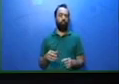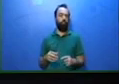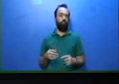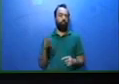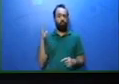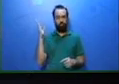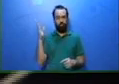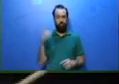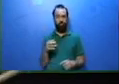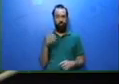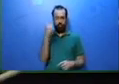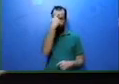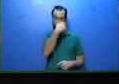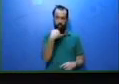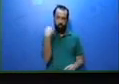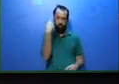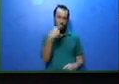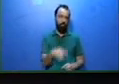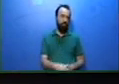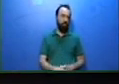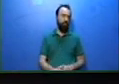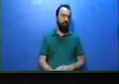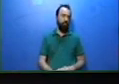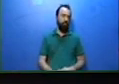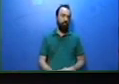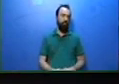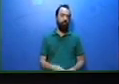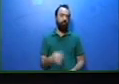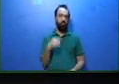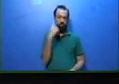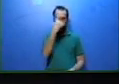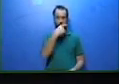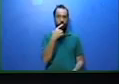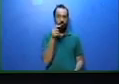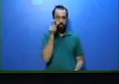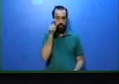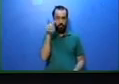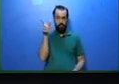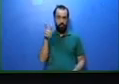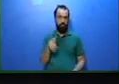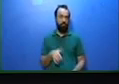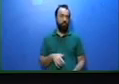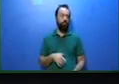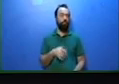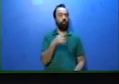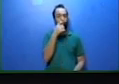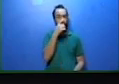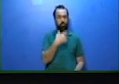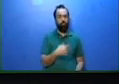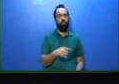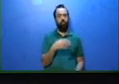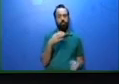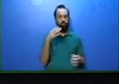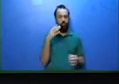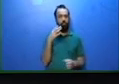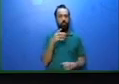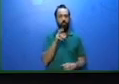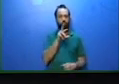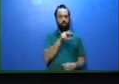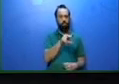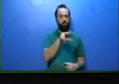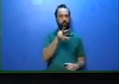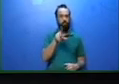de Eric. Vocês observaram as expressões faciais dele? É a mesma, né?